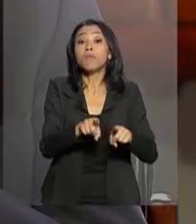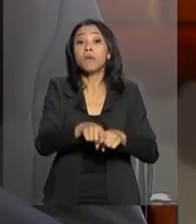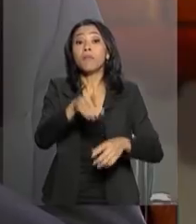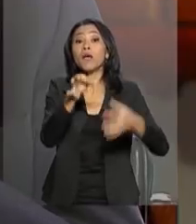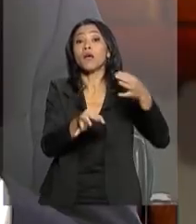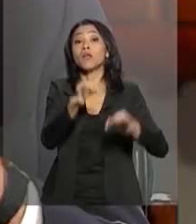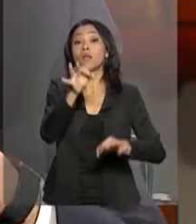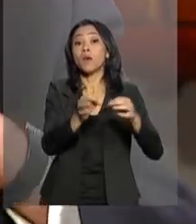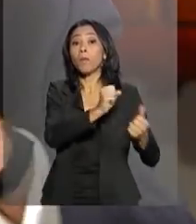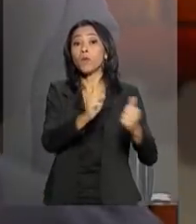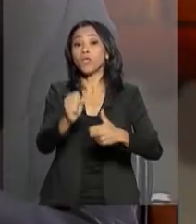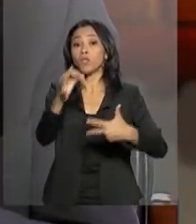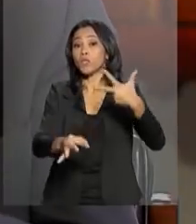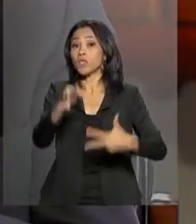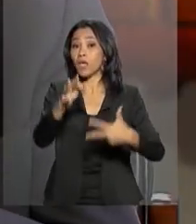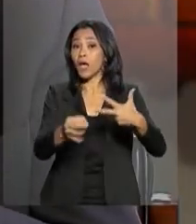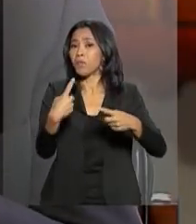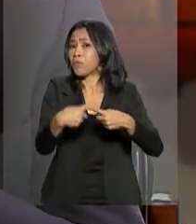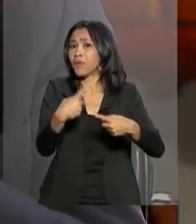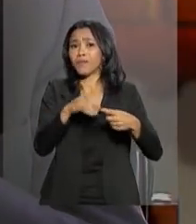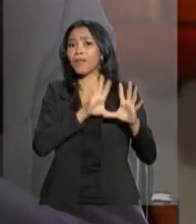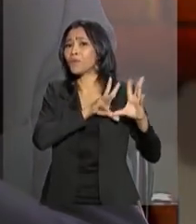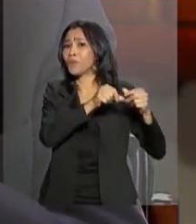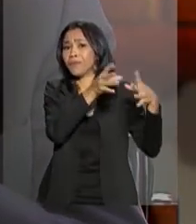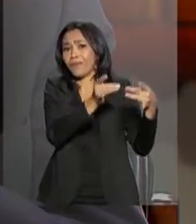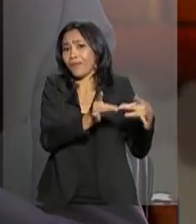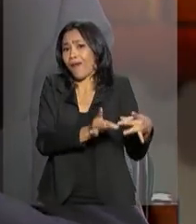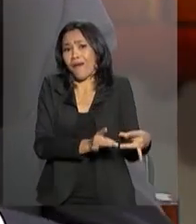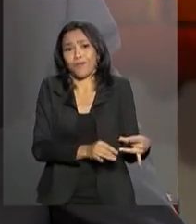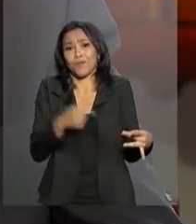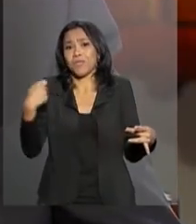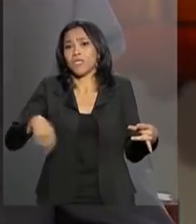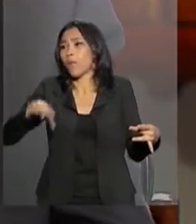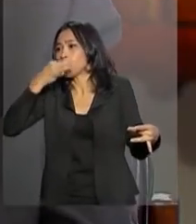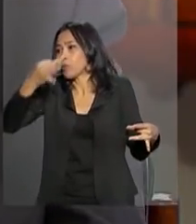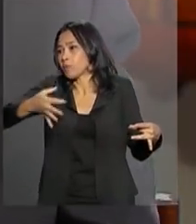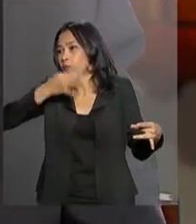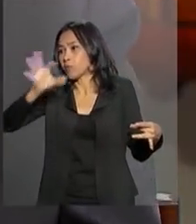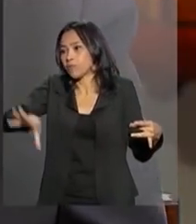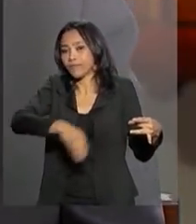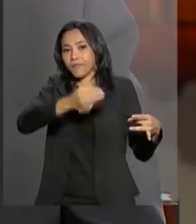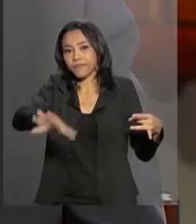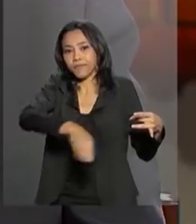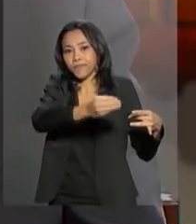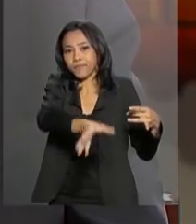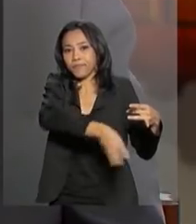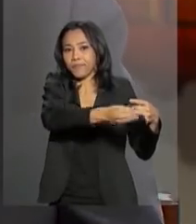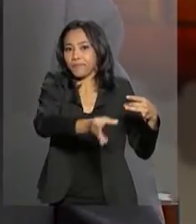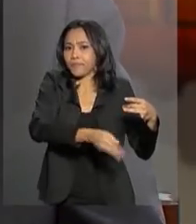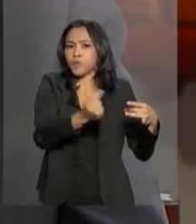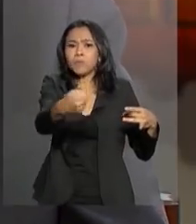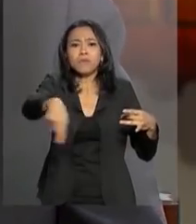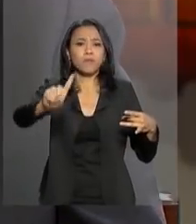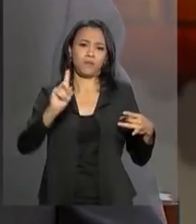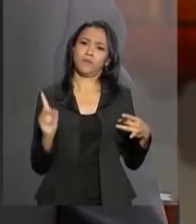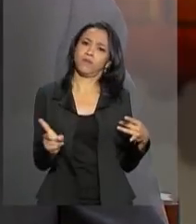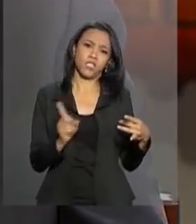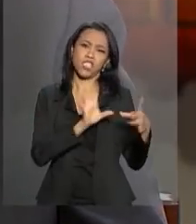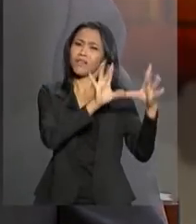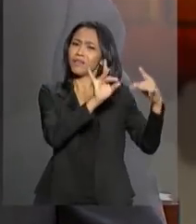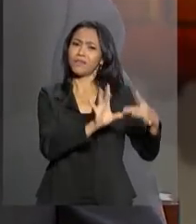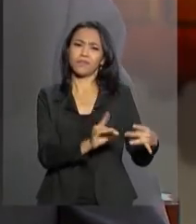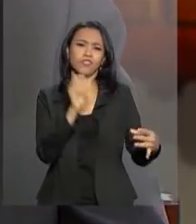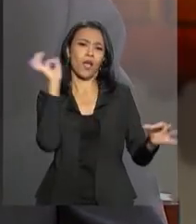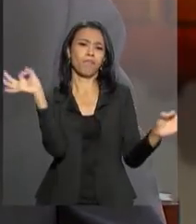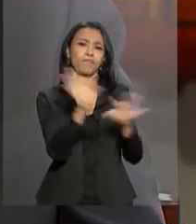judiciário. Porque como tudo está muito detalhado, para usar a sua expressão, as coisas já estão lá na Constituição. Então, quando você quer